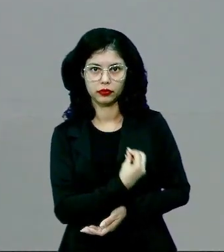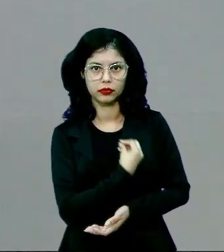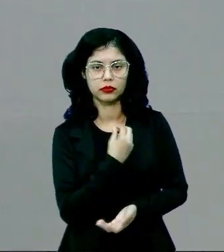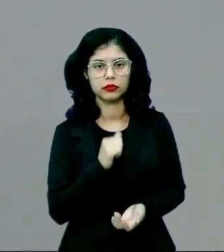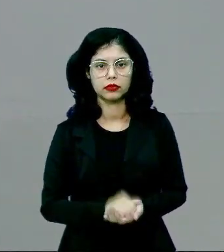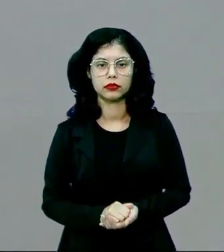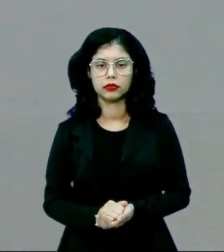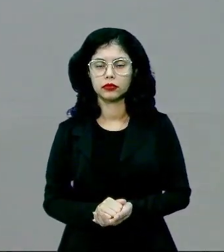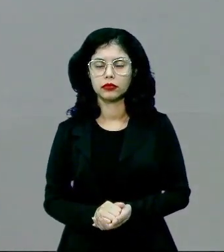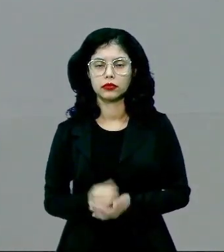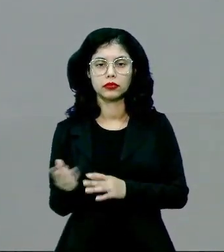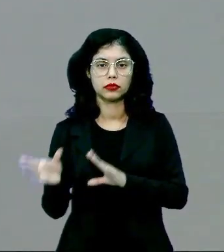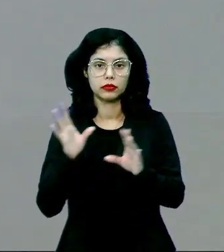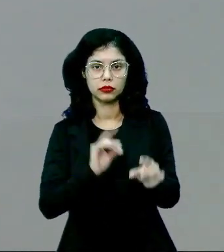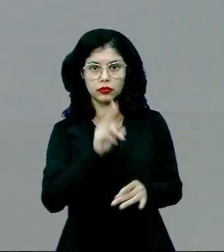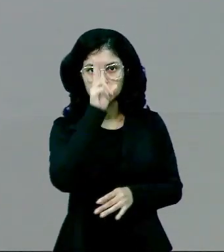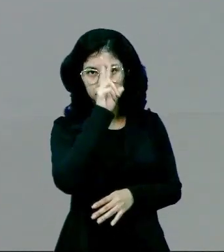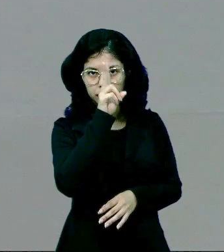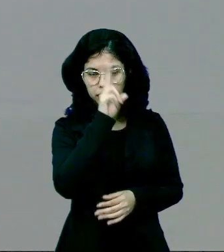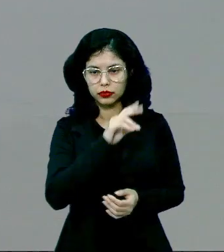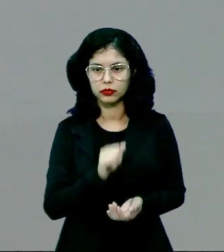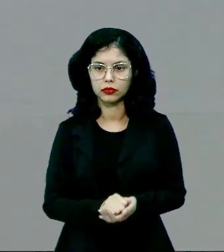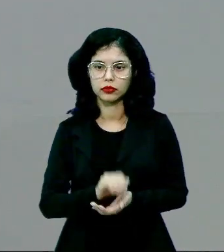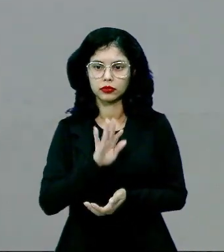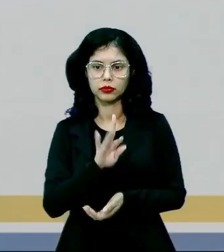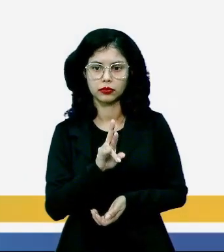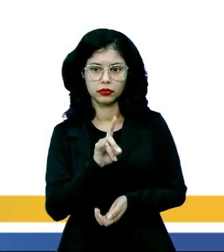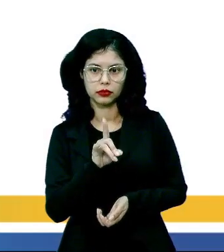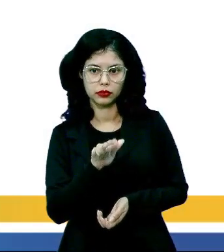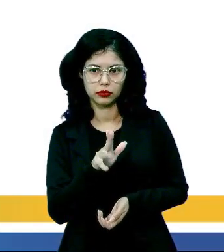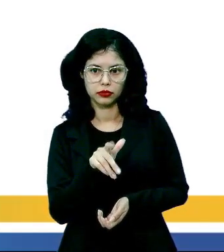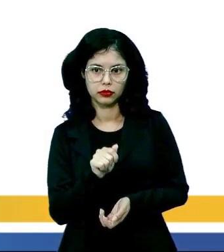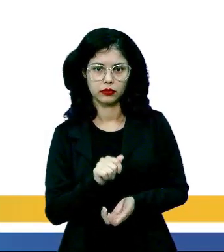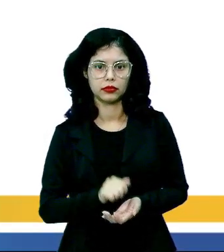de quem está sendo retratada dentro da biografia